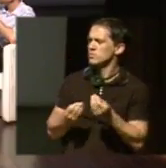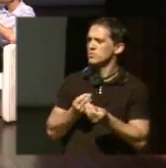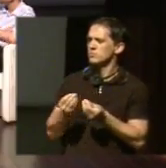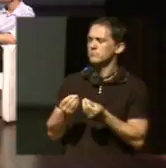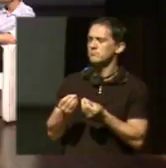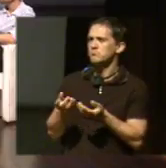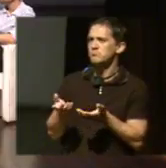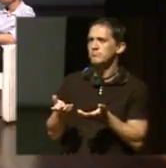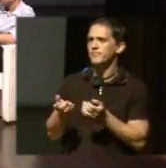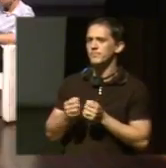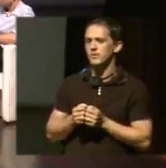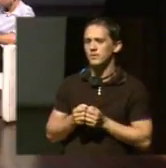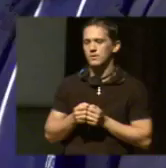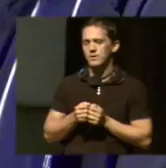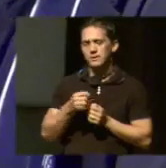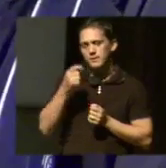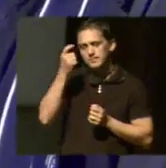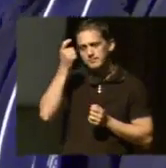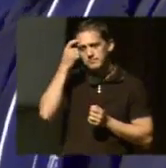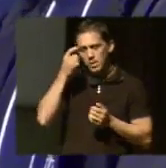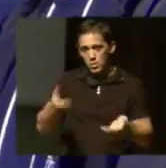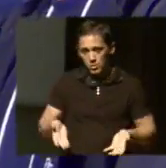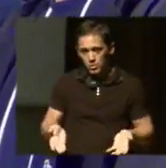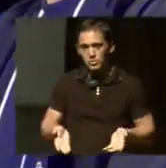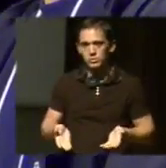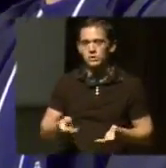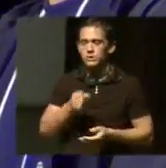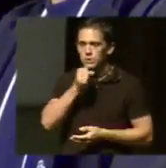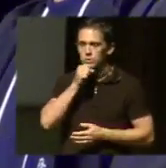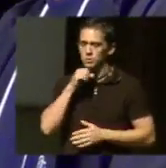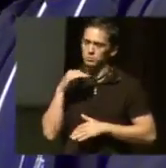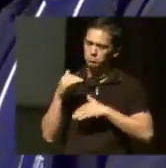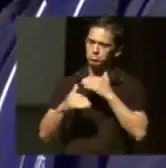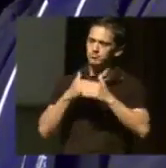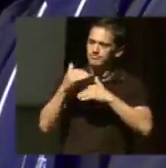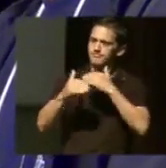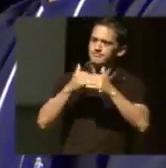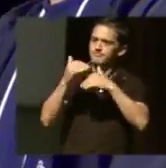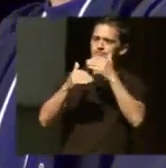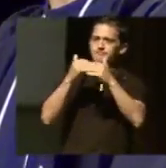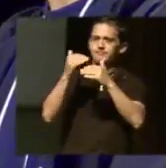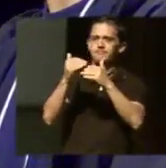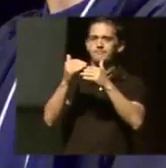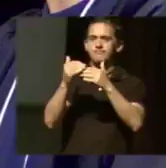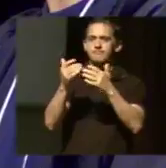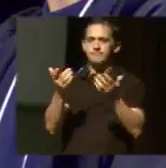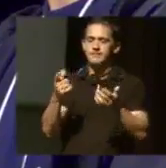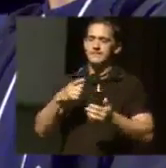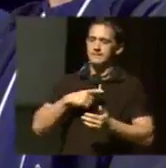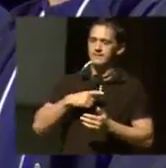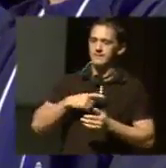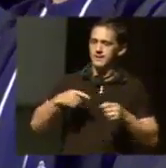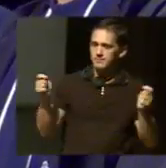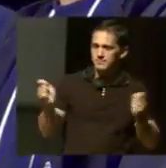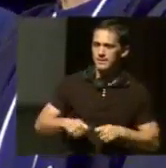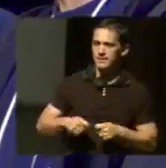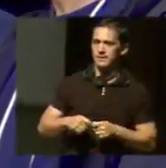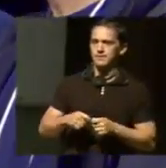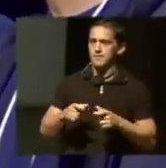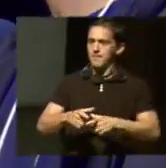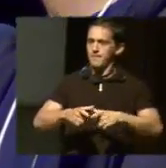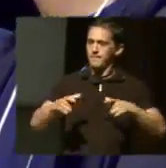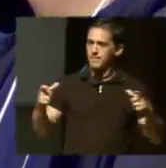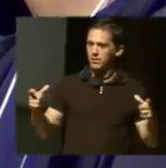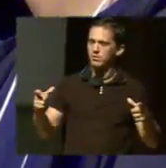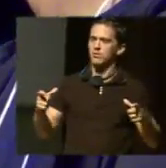vocês... Atualmente, os idosos, eles estão evoluindo e, com isso, eles têm uma capacidade muito maior de fazer